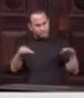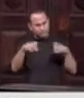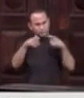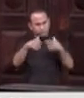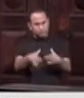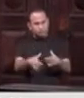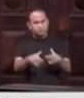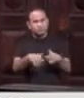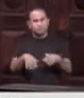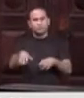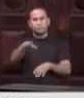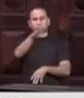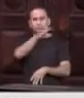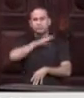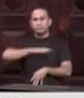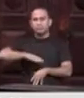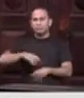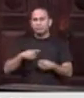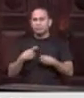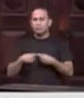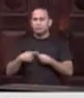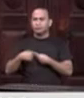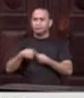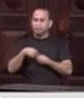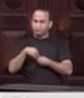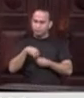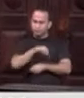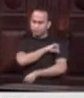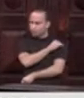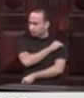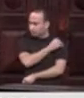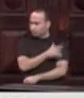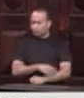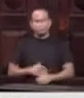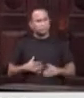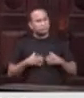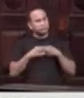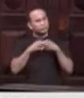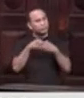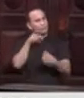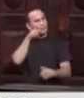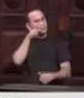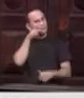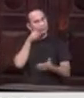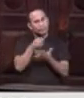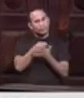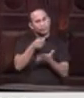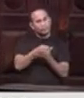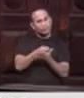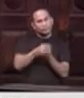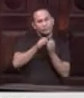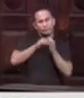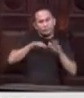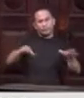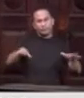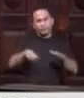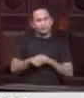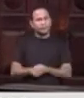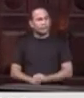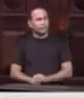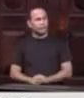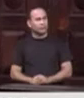algumas regiões do município do Rio de Janeiro. Alguns parlamentares cobraram a distribuição do